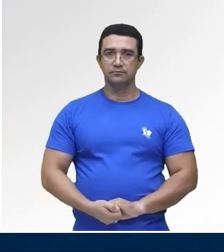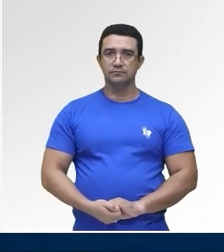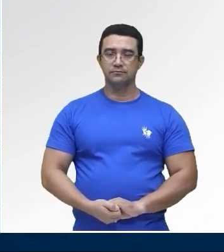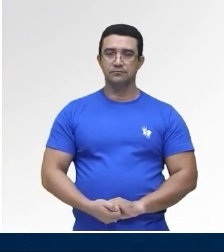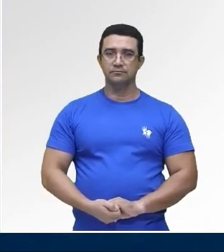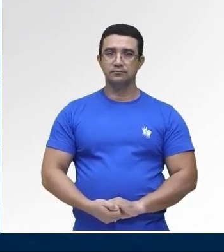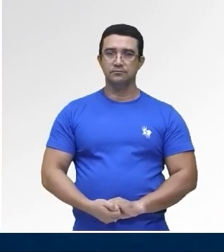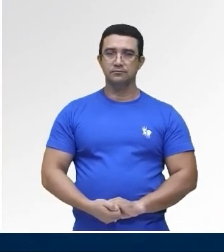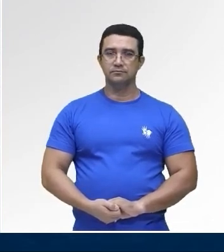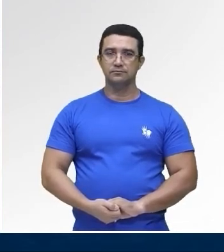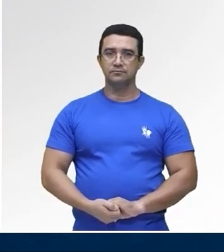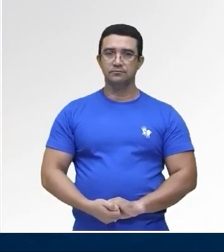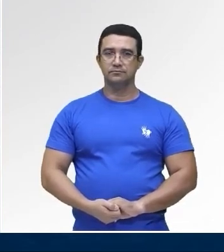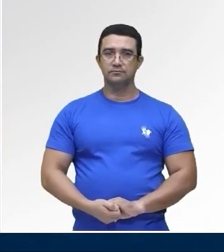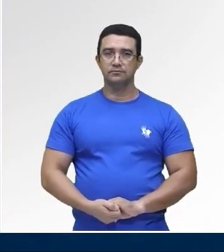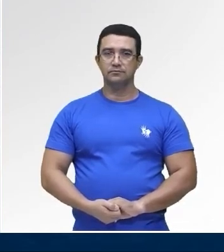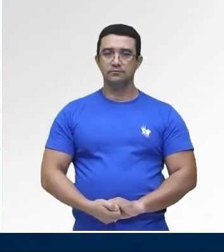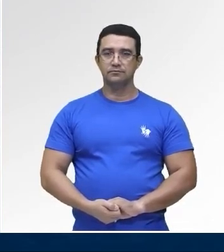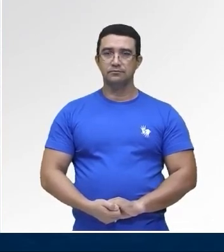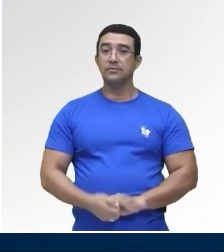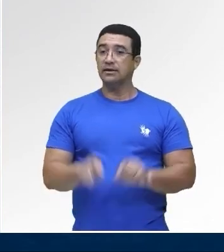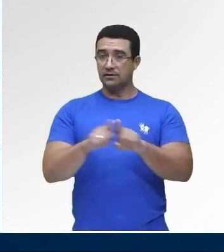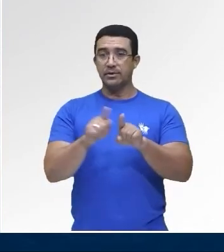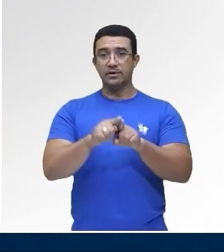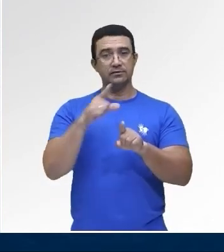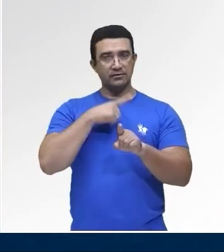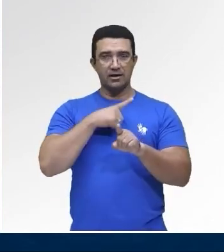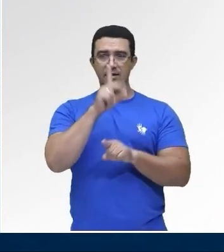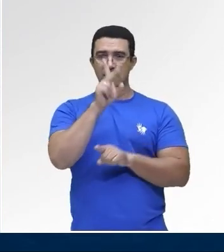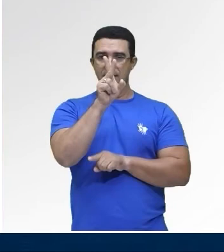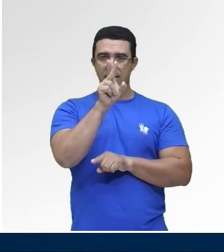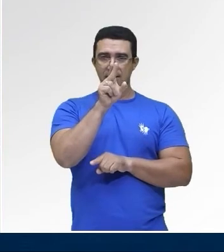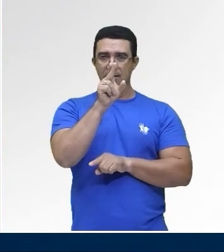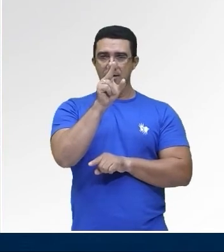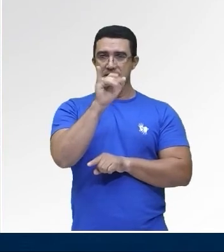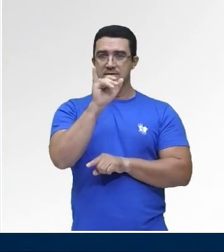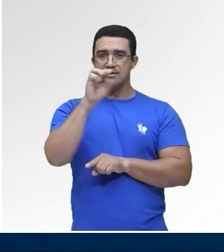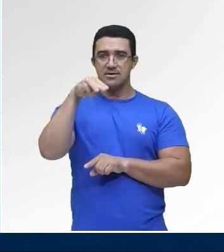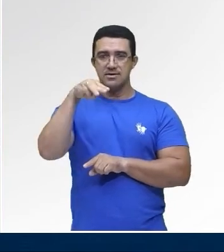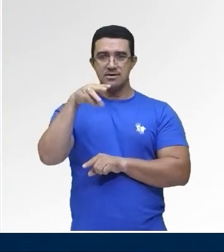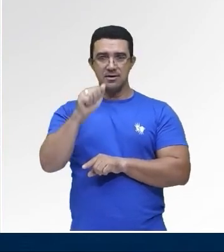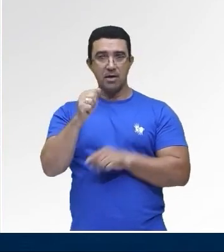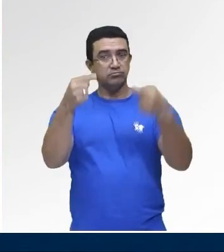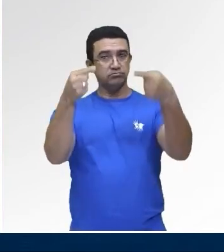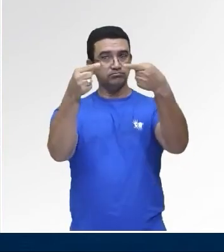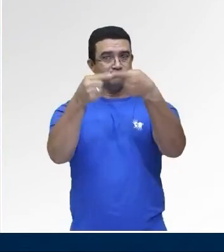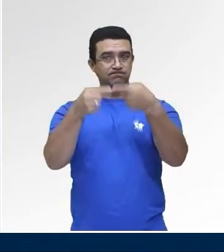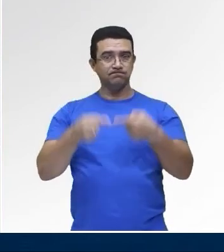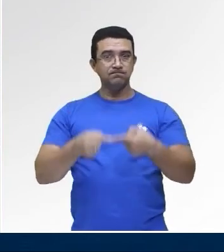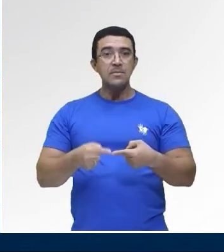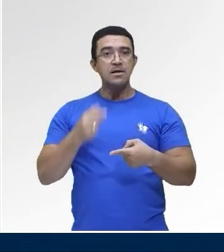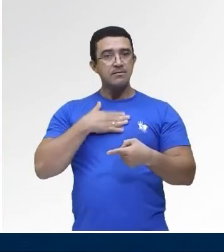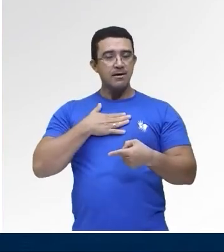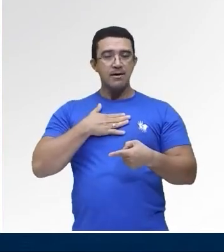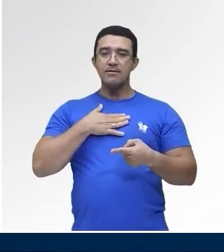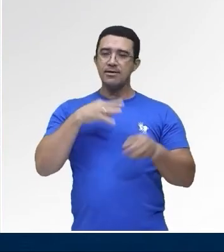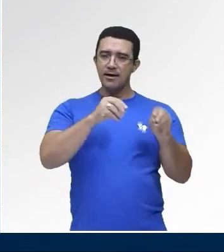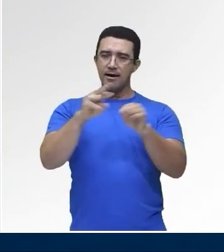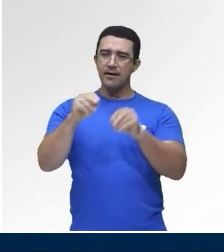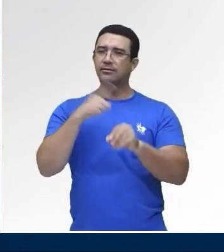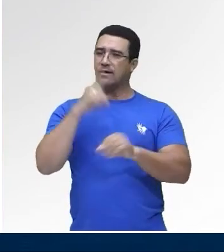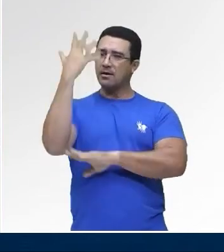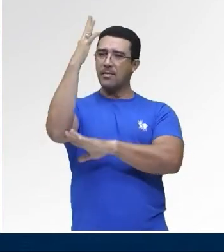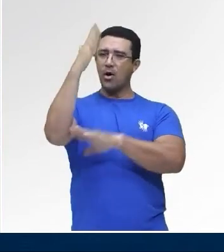E nós temos também as rimas, a gente não pode esquecer das rimas. Minha terra tem palmeiras, onde canta o sabiá, as aves que